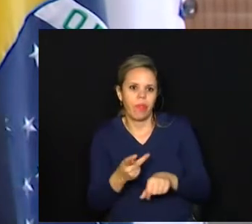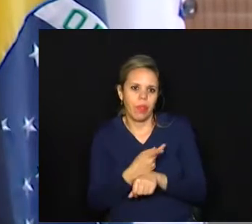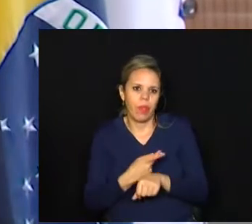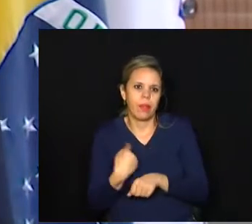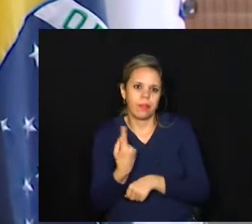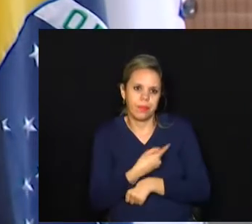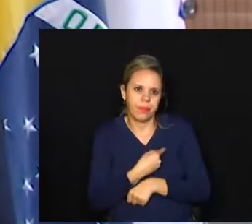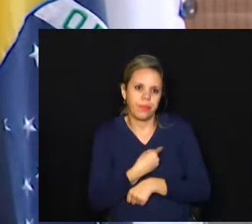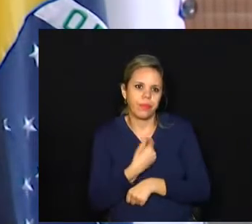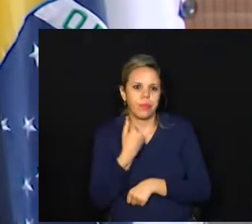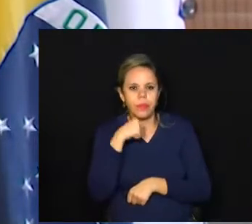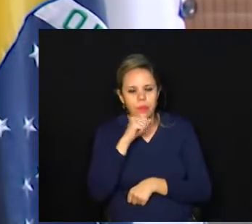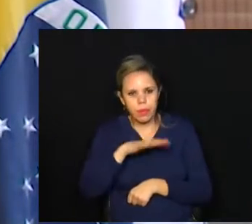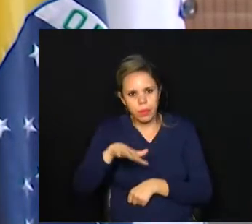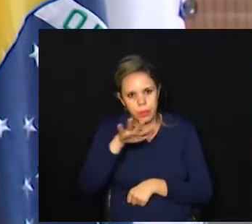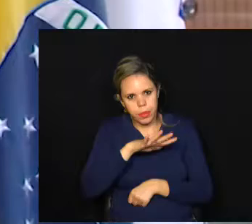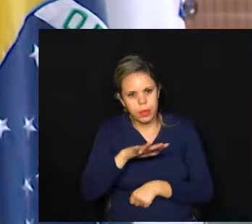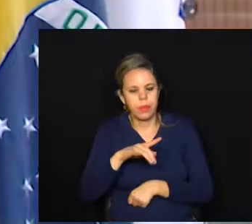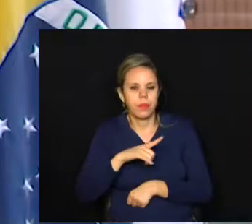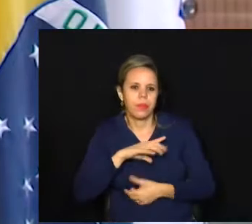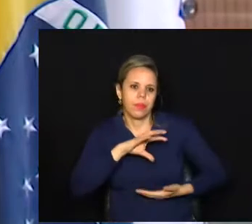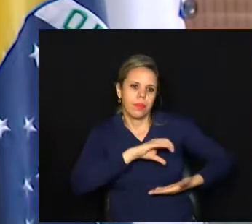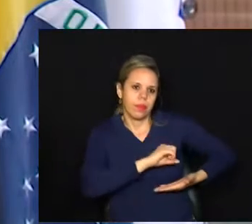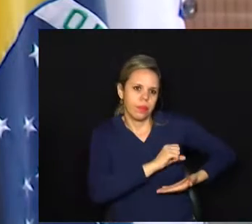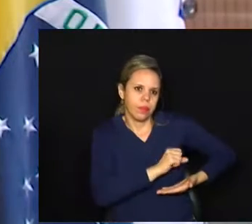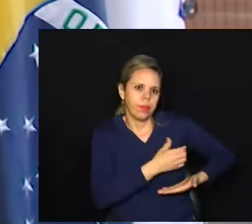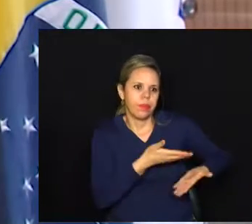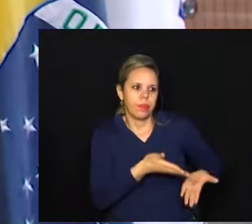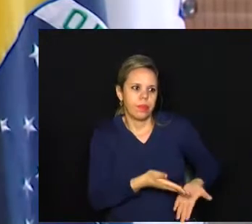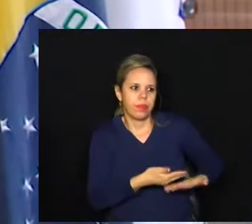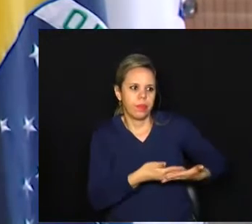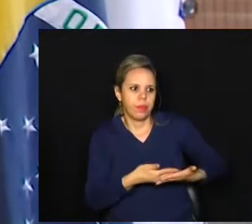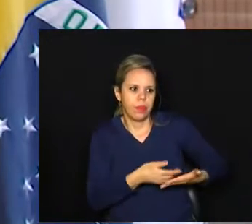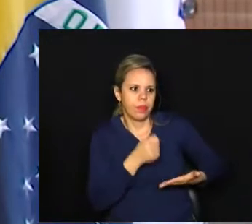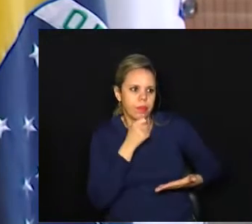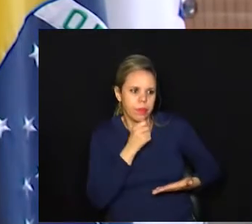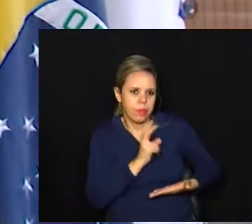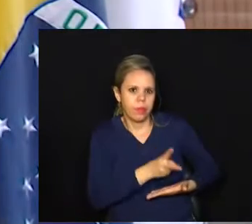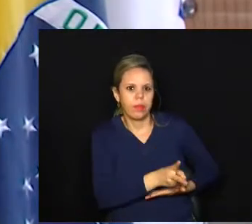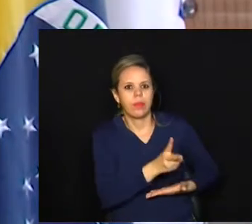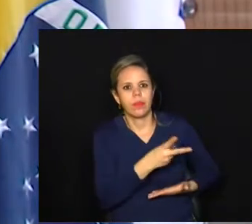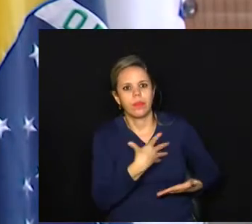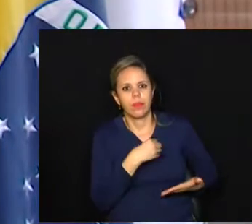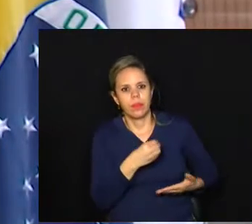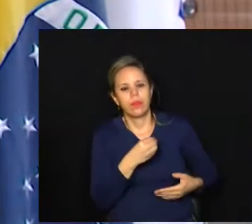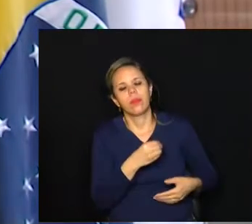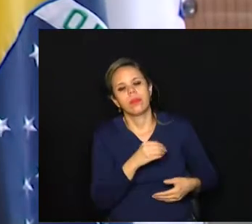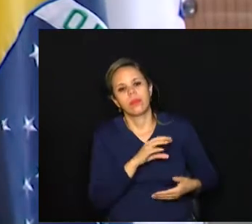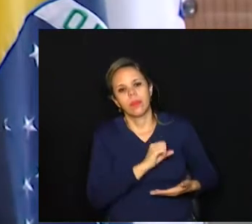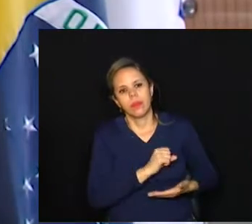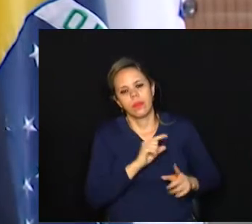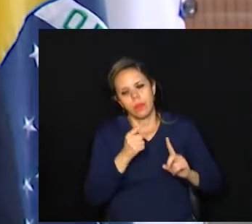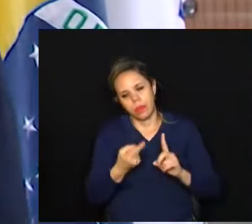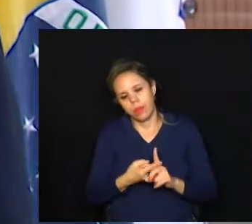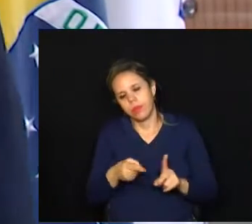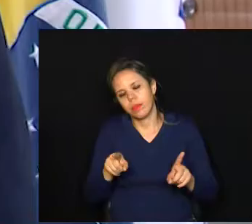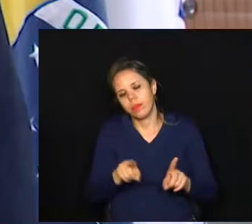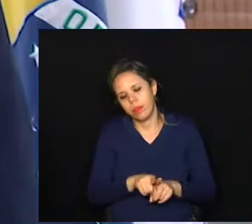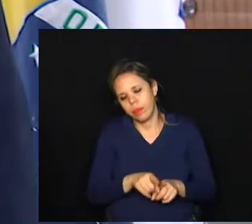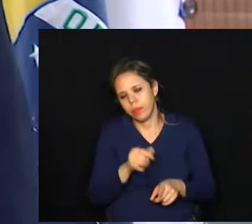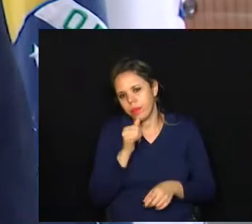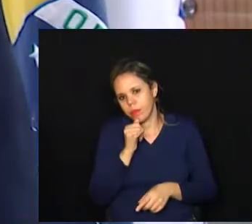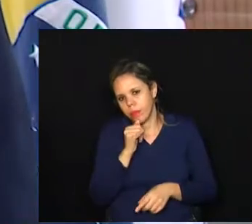por algumas mães que são lactantes, que estão ainda amamentando seus filhos e grávidas, no sentido